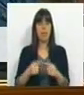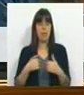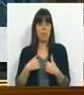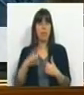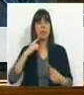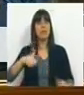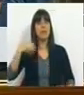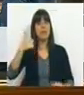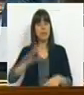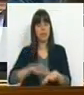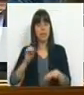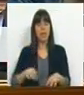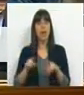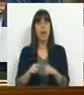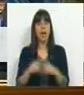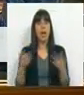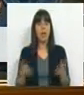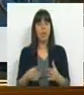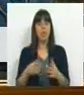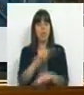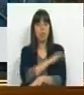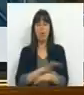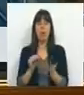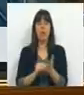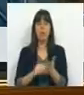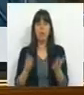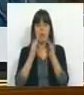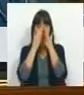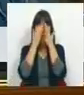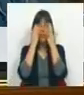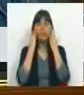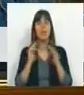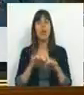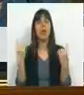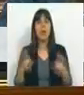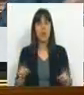nós a principal causa da pobreza,